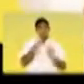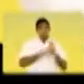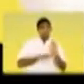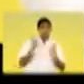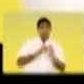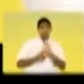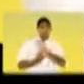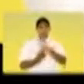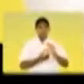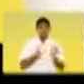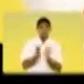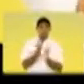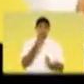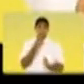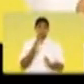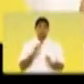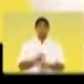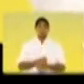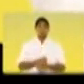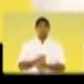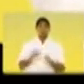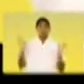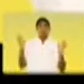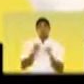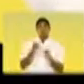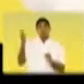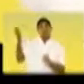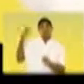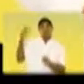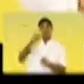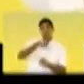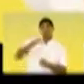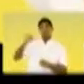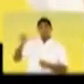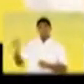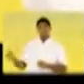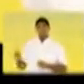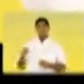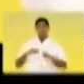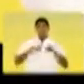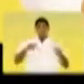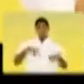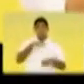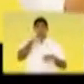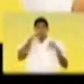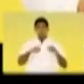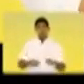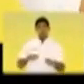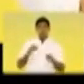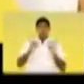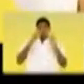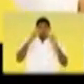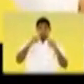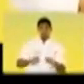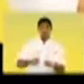foi apresentado pelas estão vermelha conclusão que já naquela época em 2006 o Zoológico